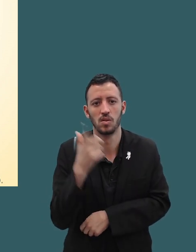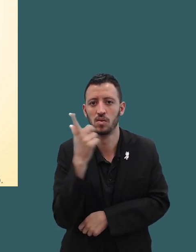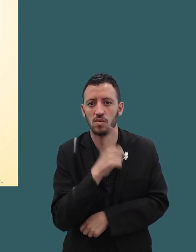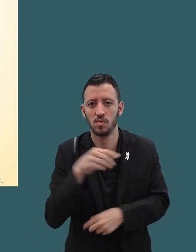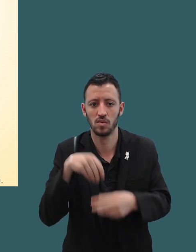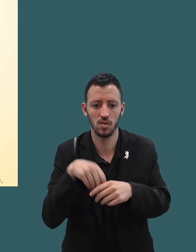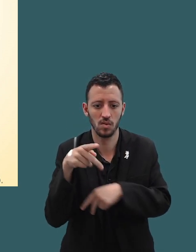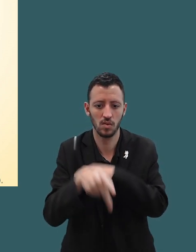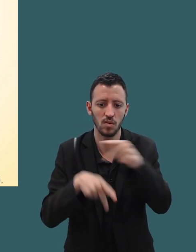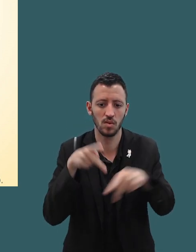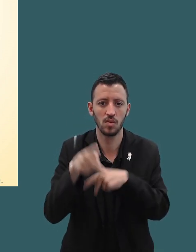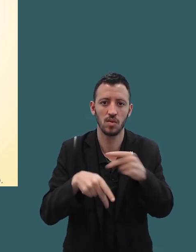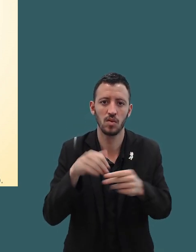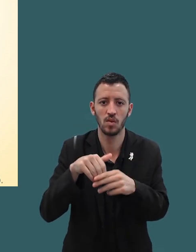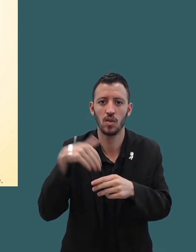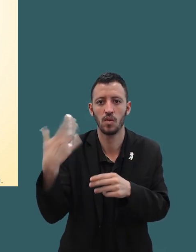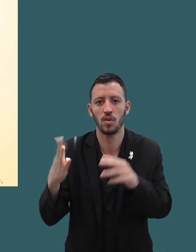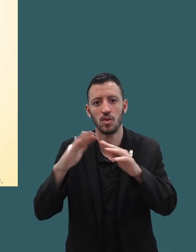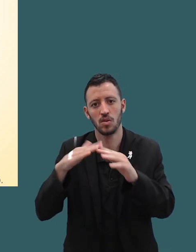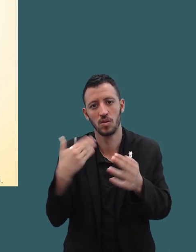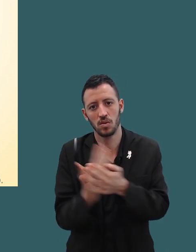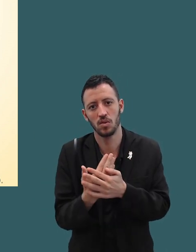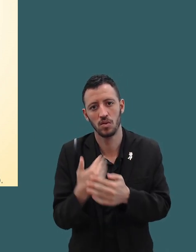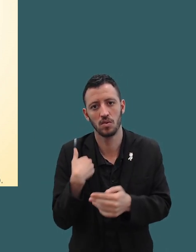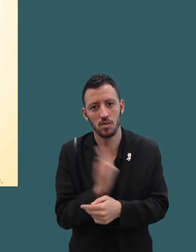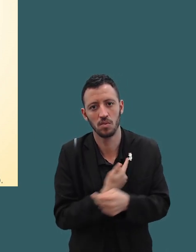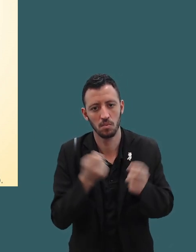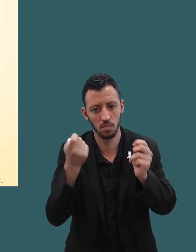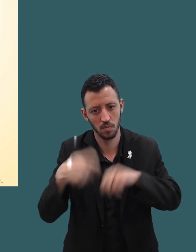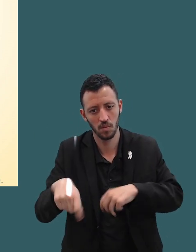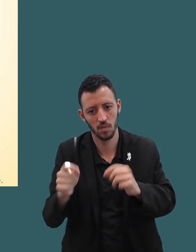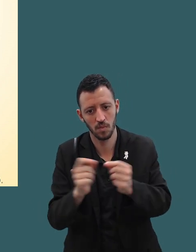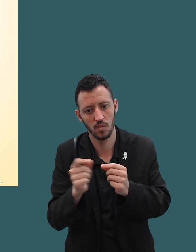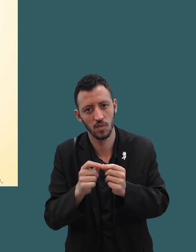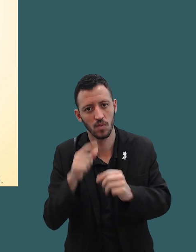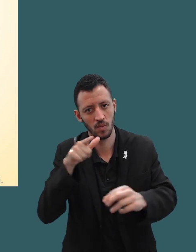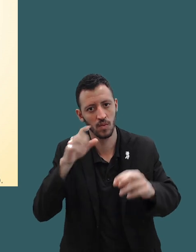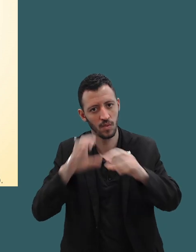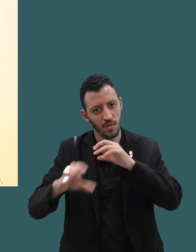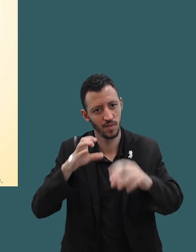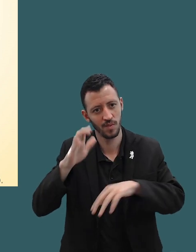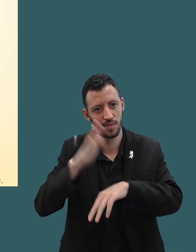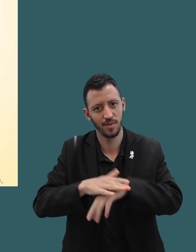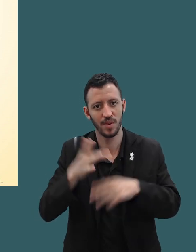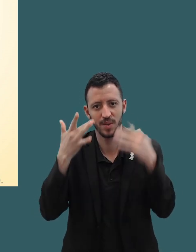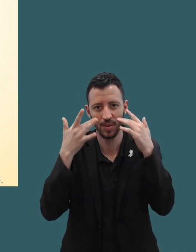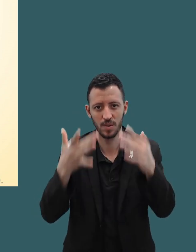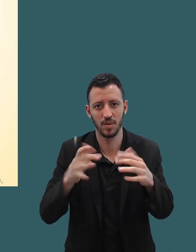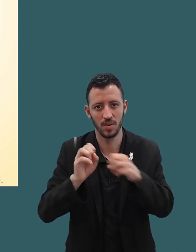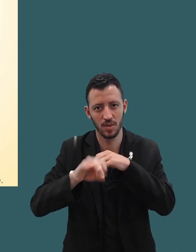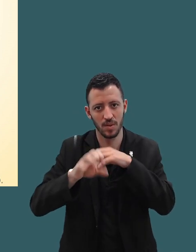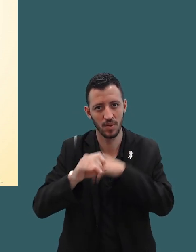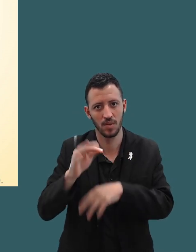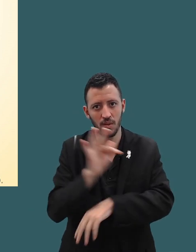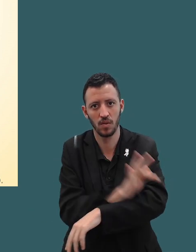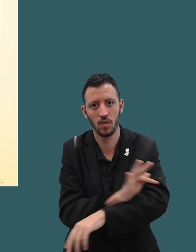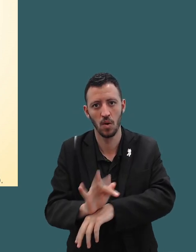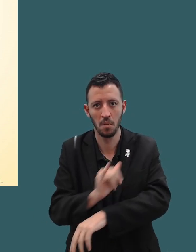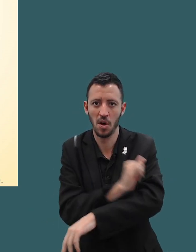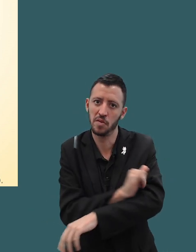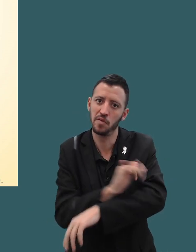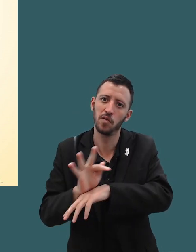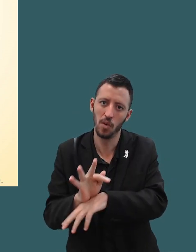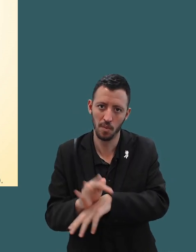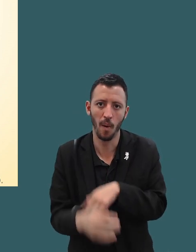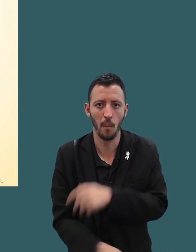público fora da escola, e que a gente possa fazer essa comunicação ainda mais presente entre educação formal e não formal.